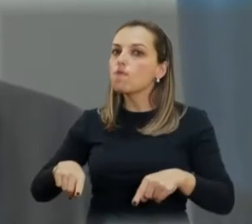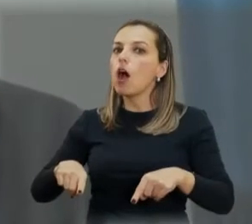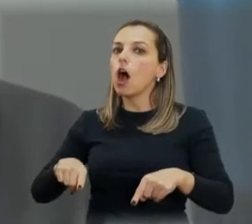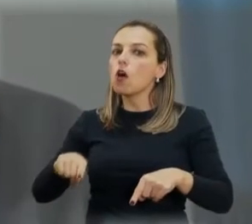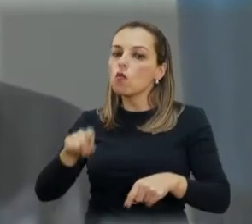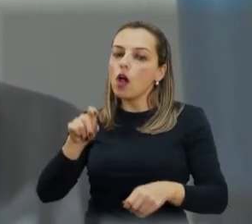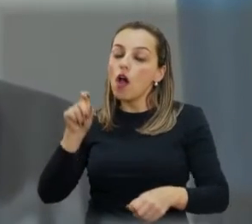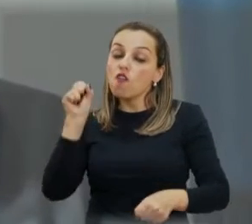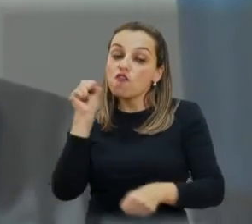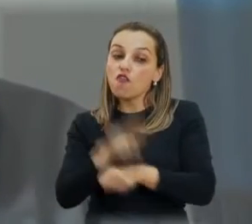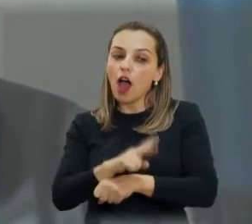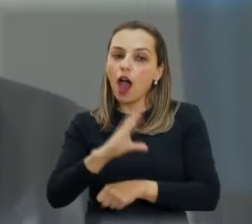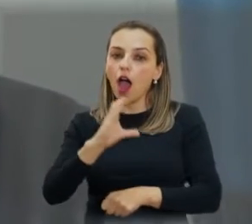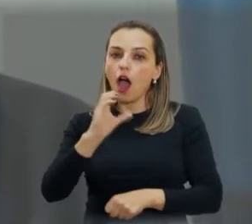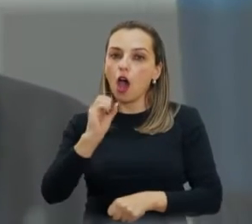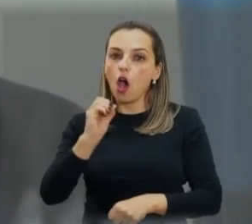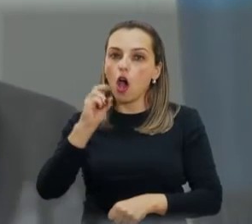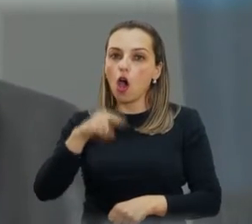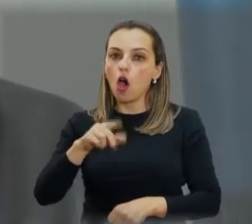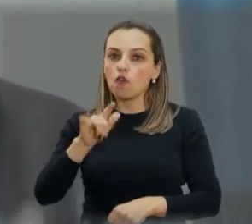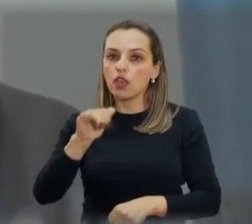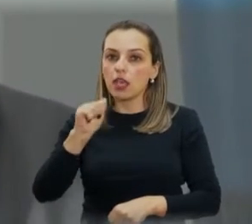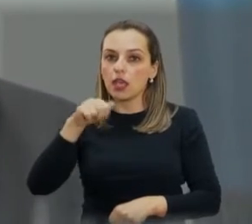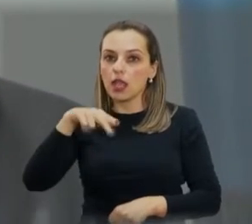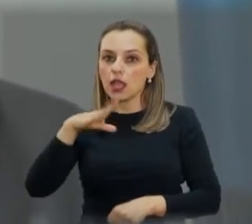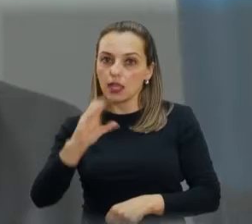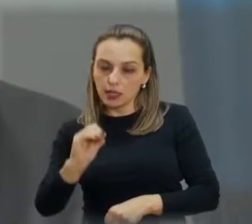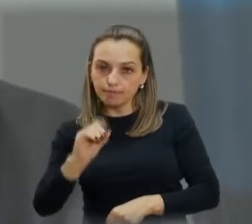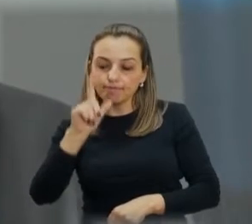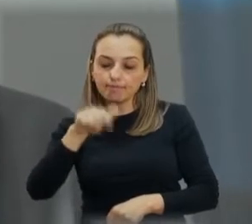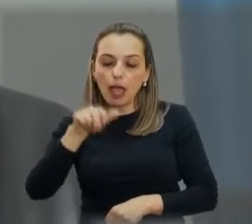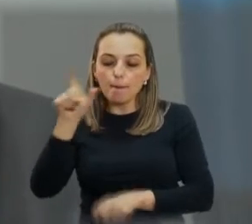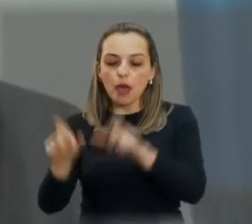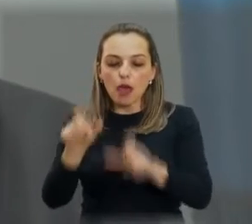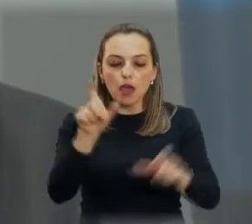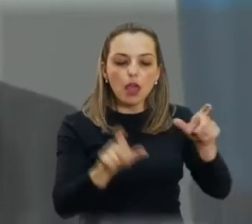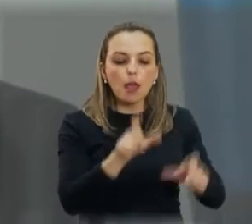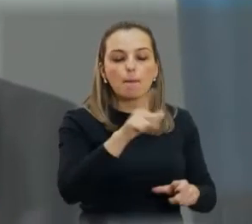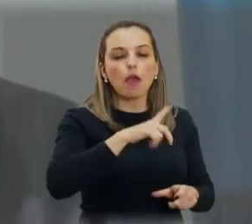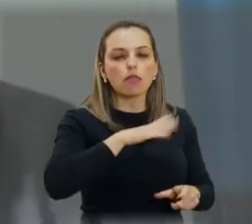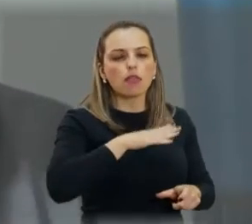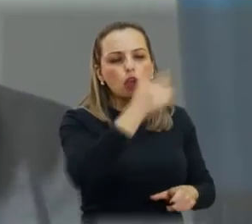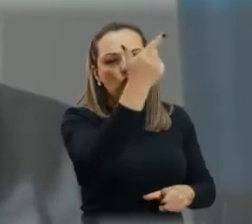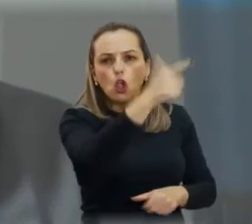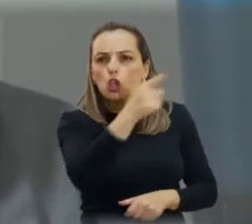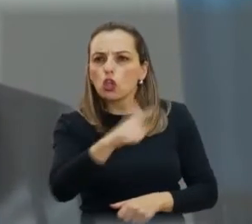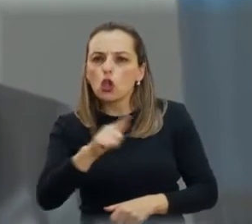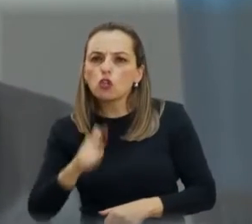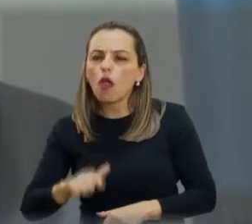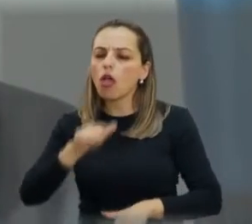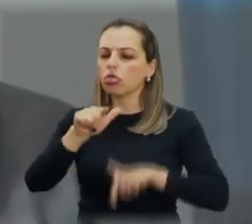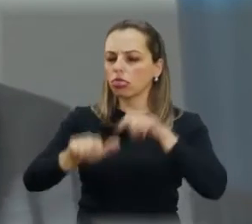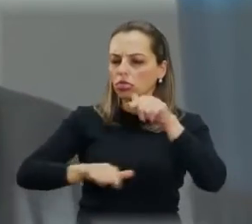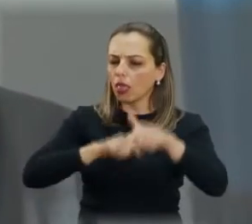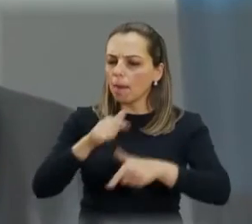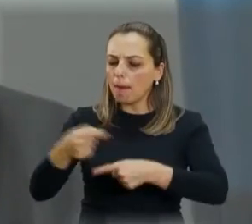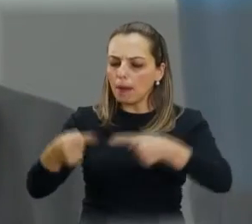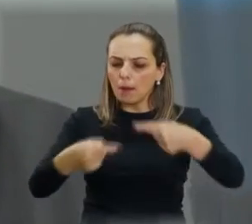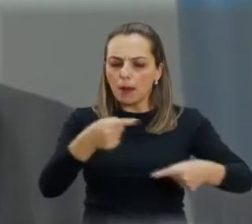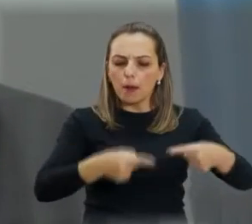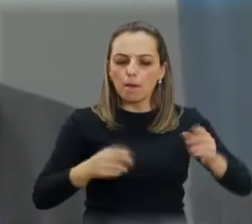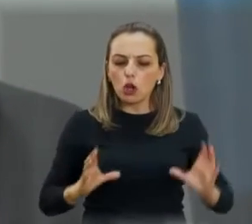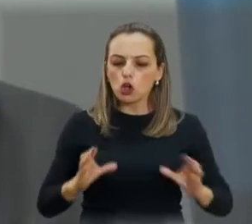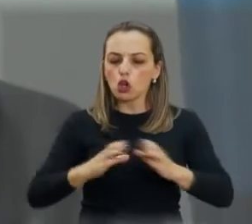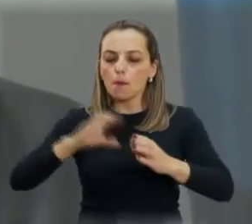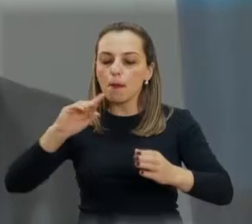confiança, encontramos vários companheiros oriundos de outras cidades com extensa carreira política fazendo parte